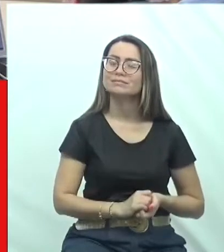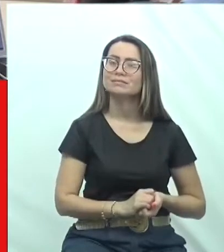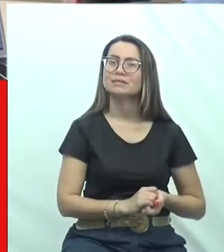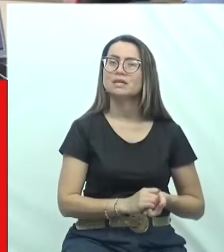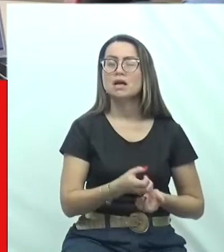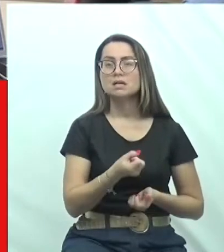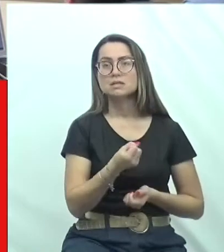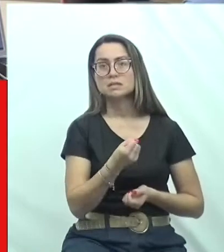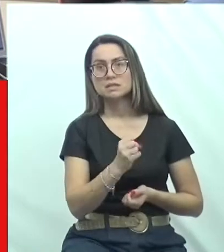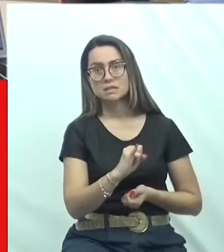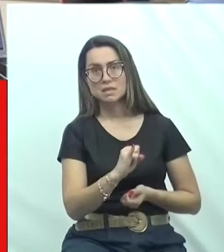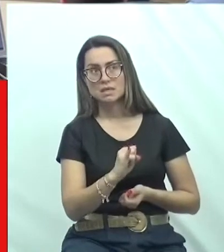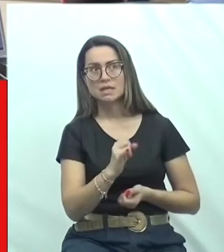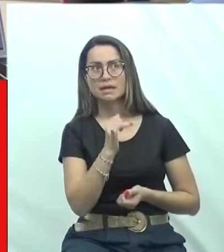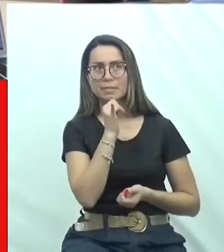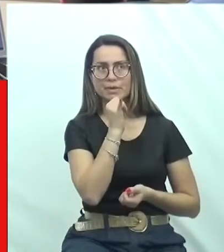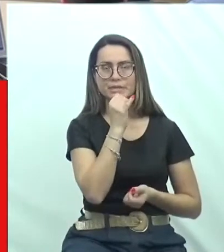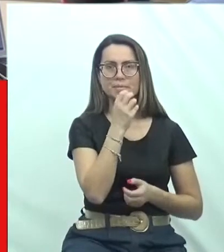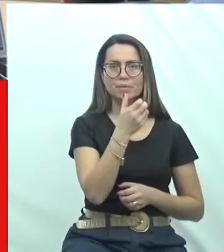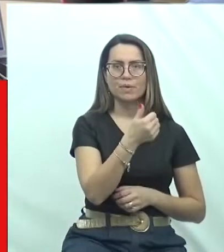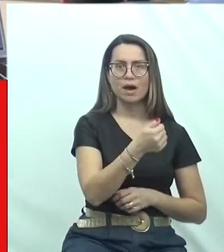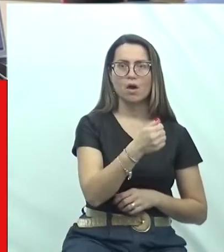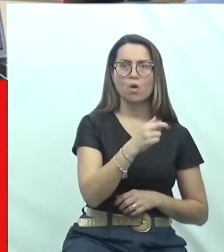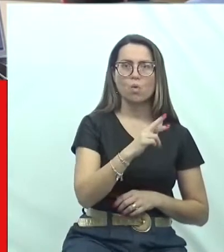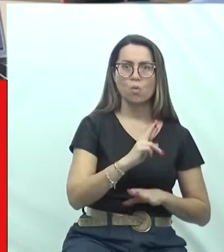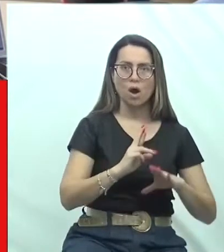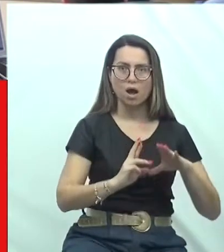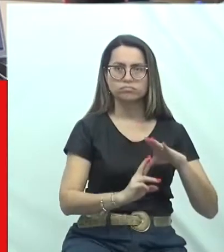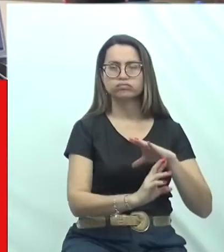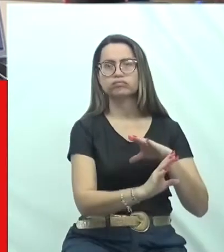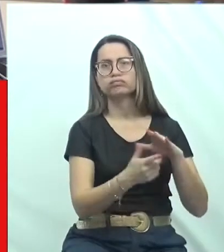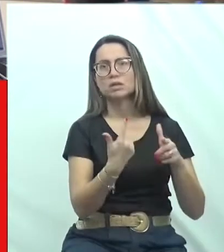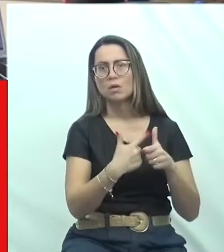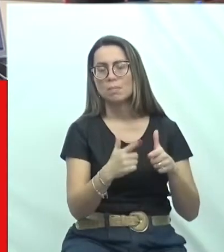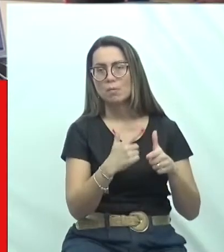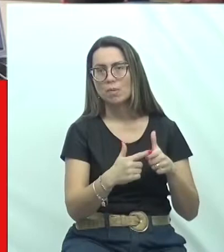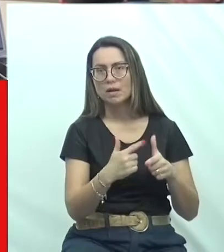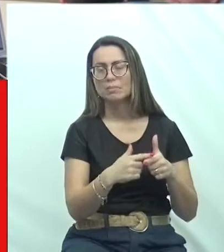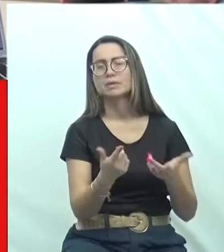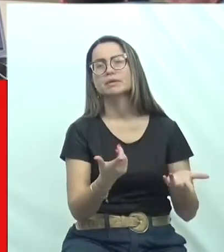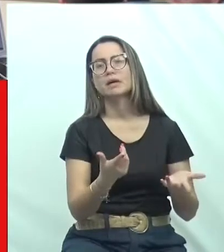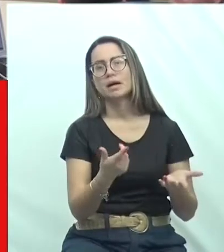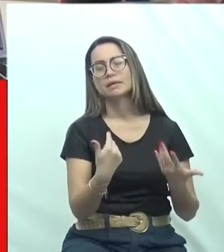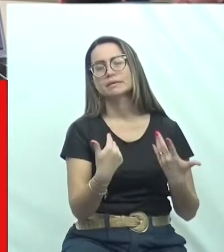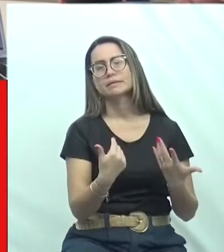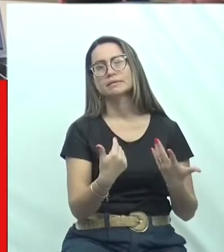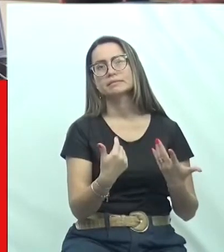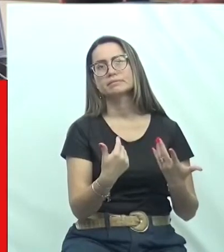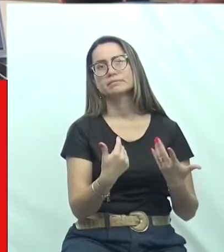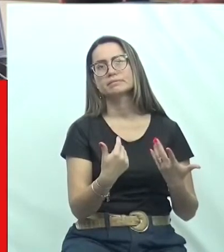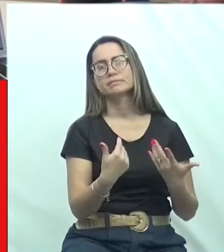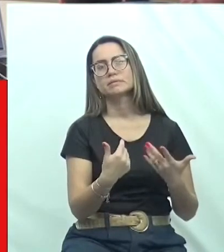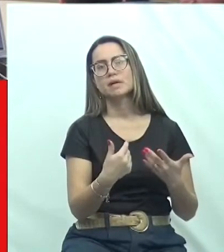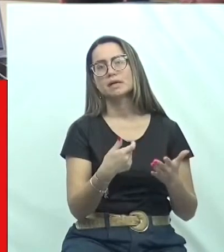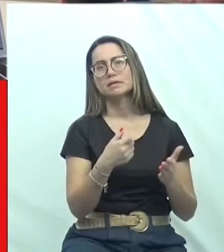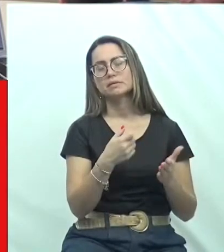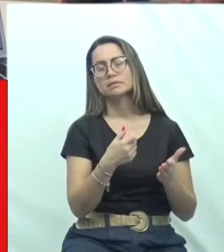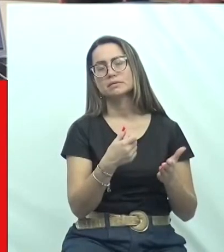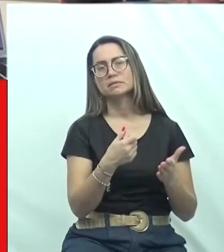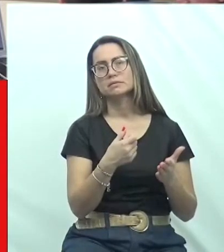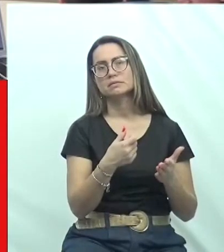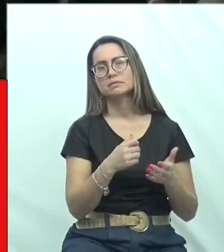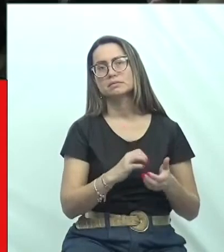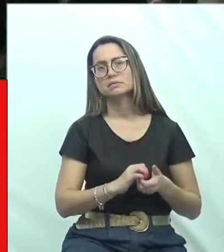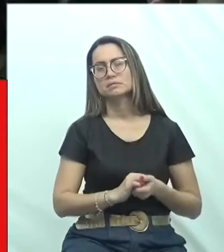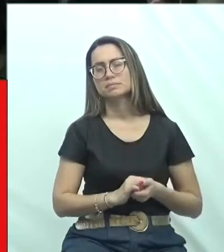uma fatura maior, né, e aí a Casan poderia fazer uma compensação para todos. Era isso. Presidente, só deixa eu esclarecer a